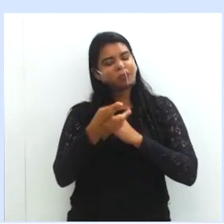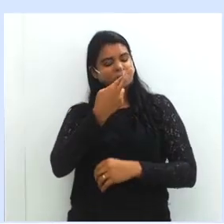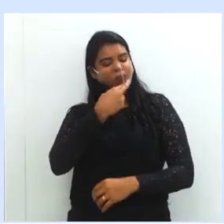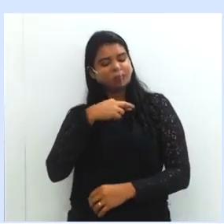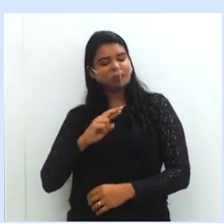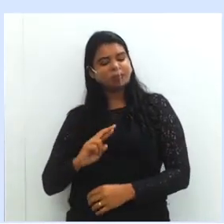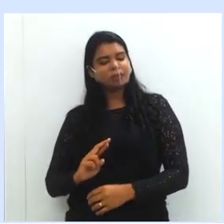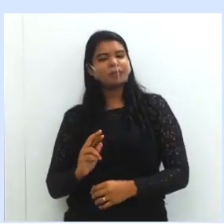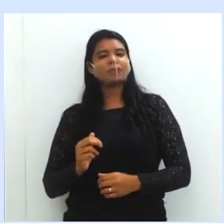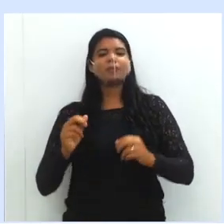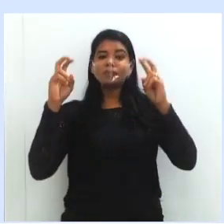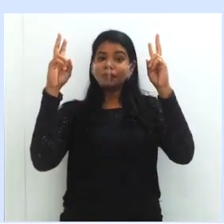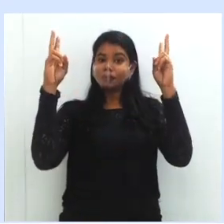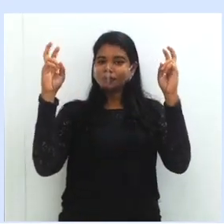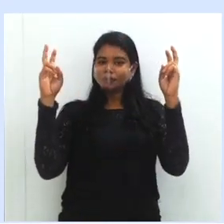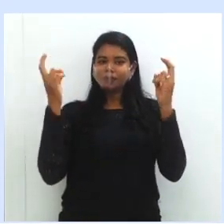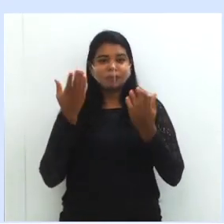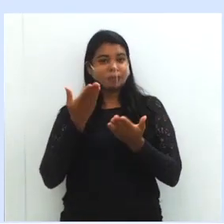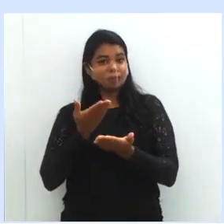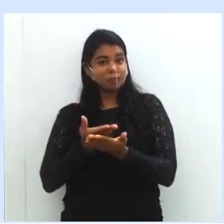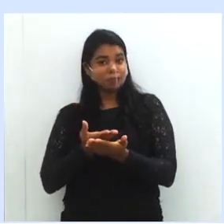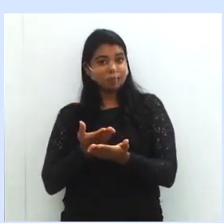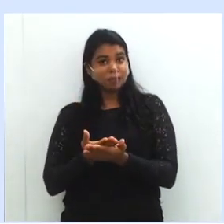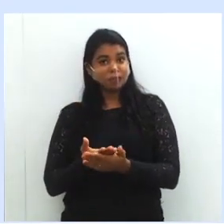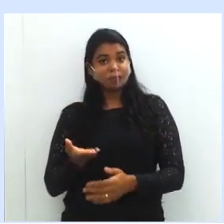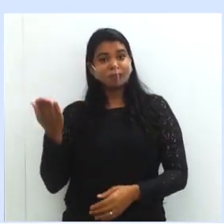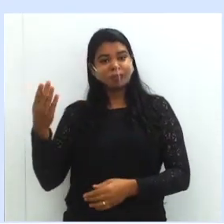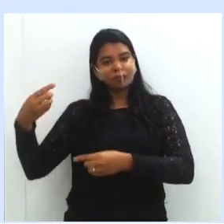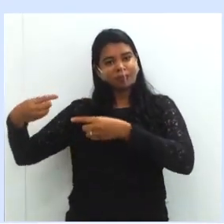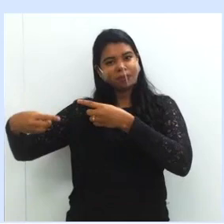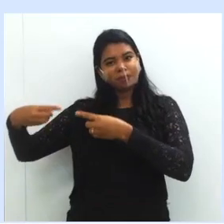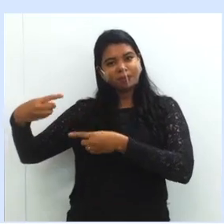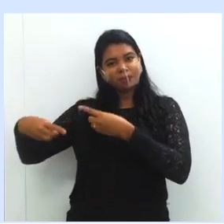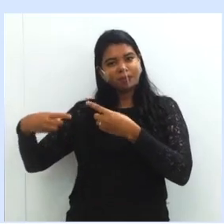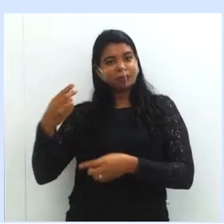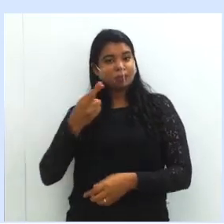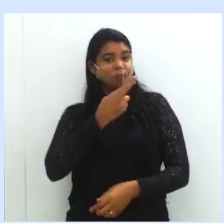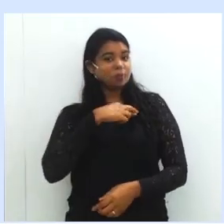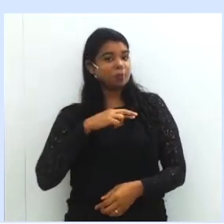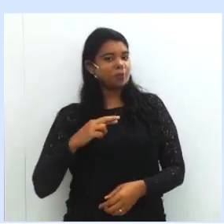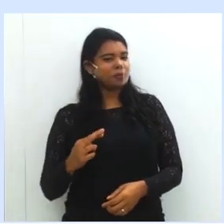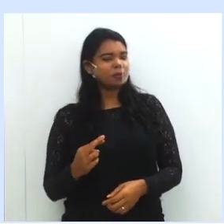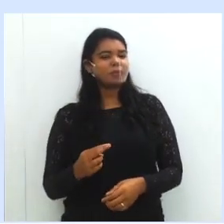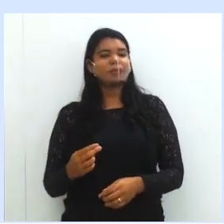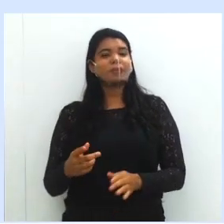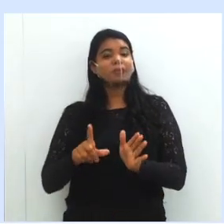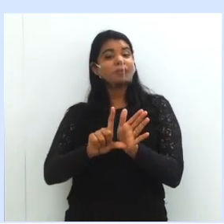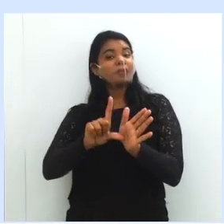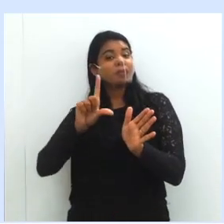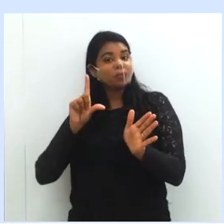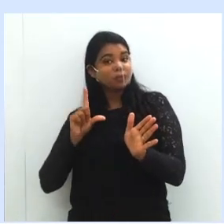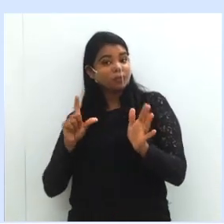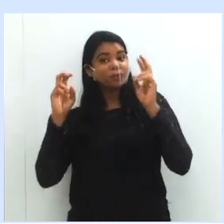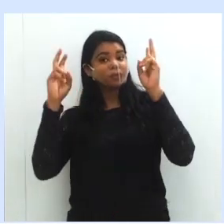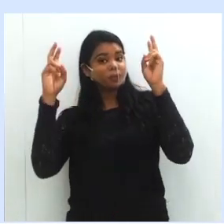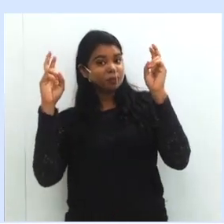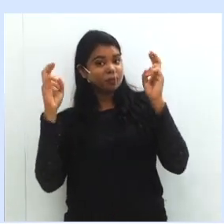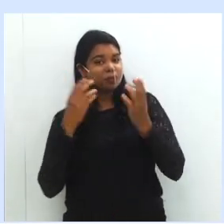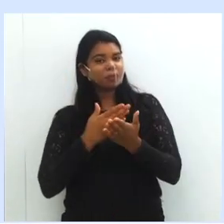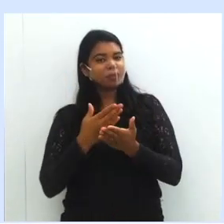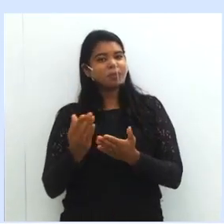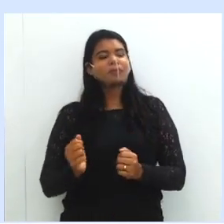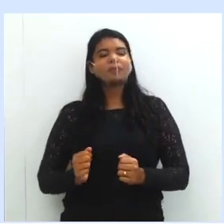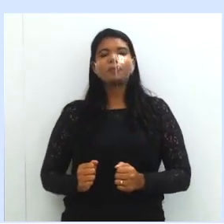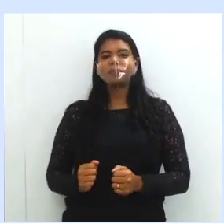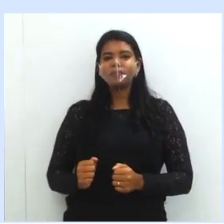ensino religioso. O tema da nossa aula será a política e a religião. Mas antes do tema,